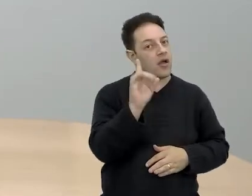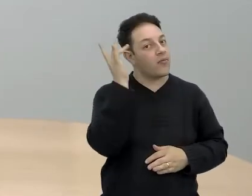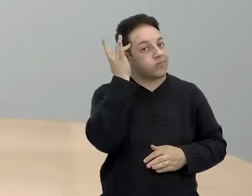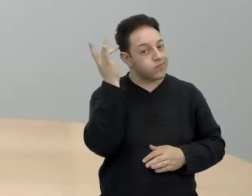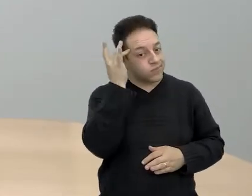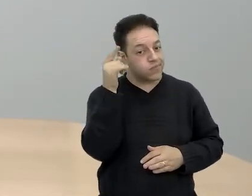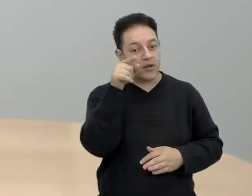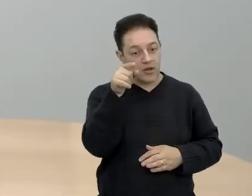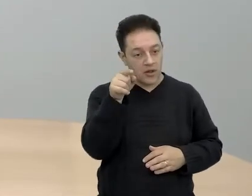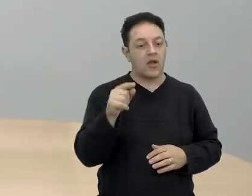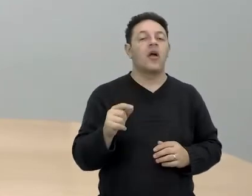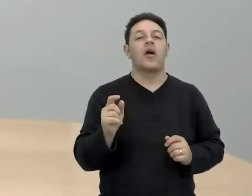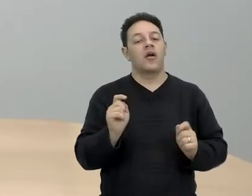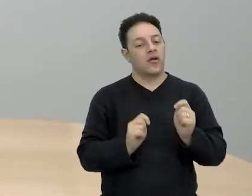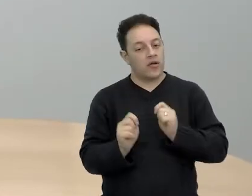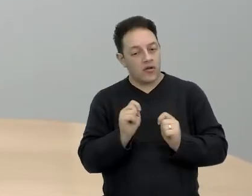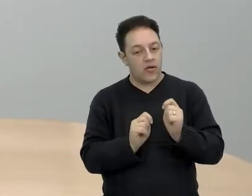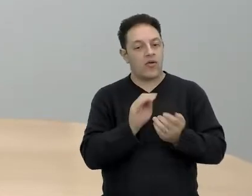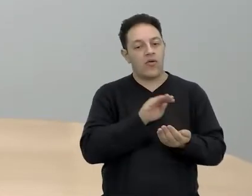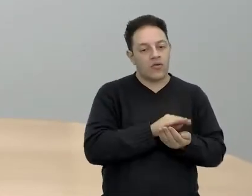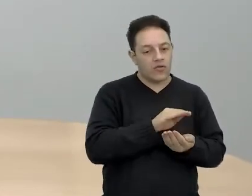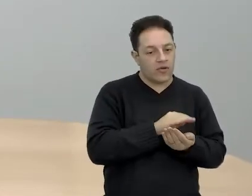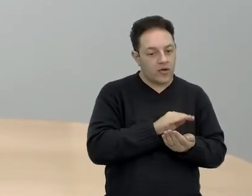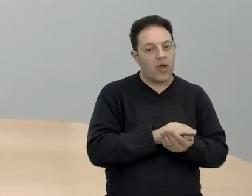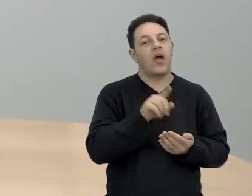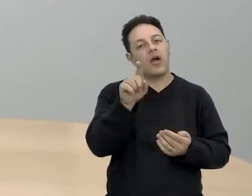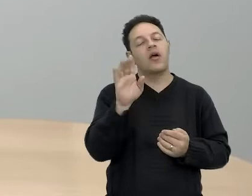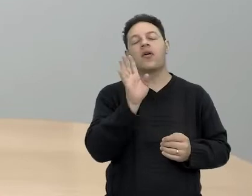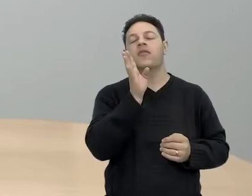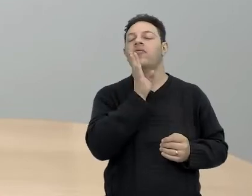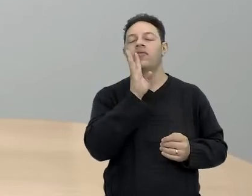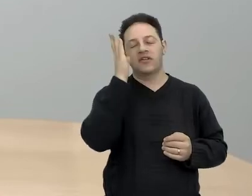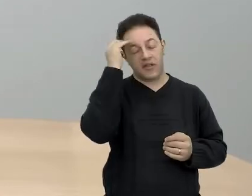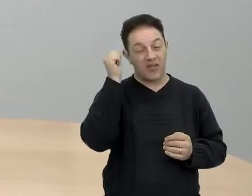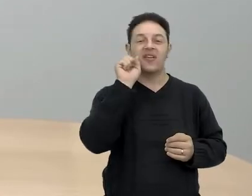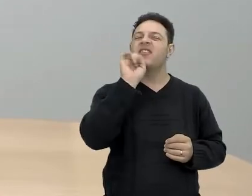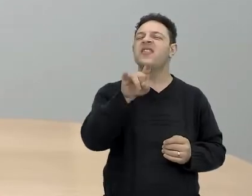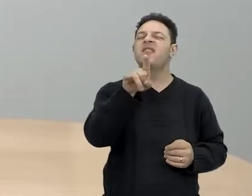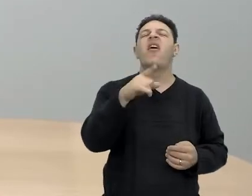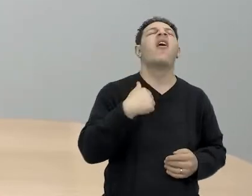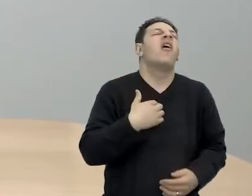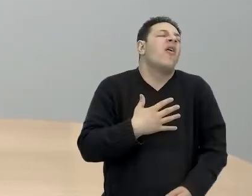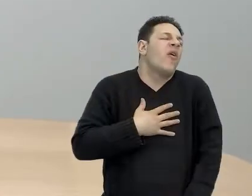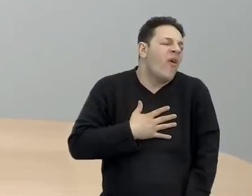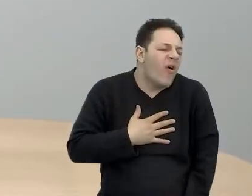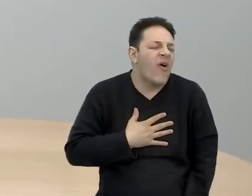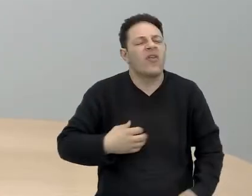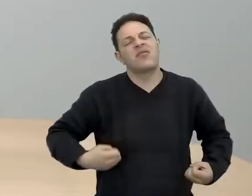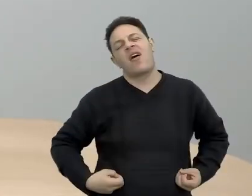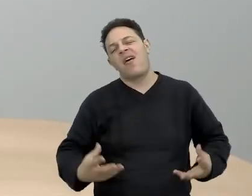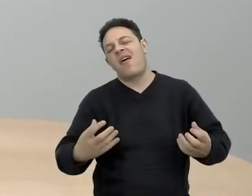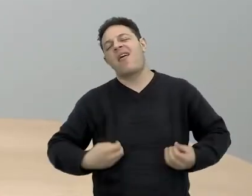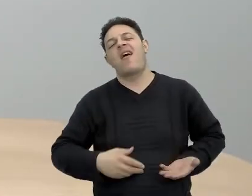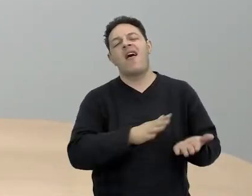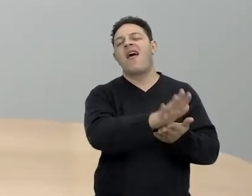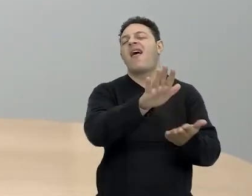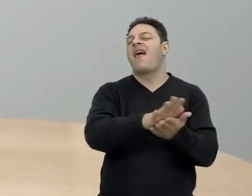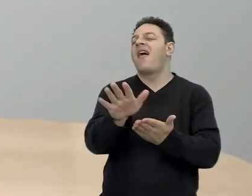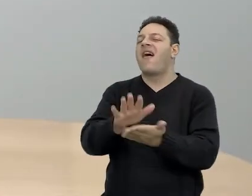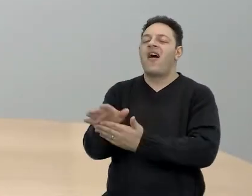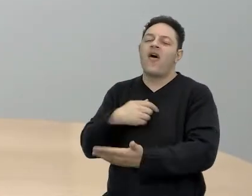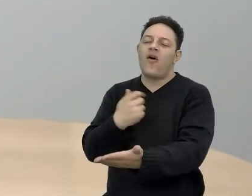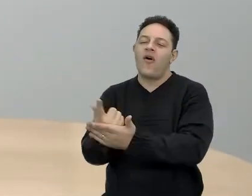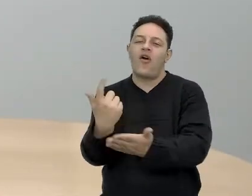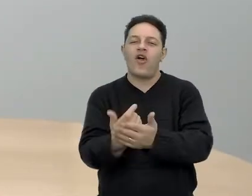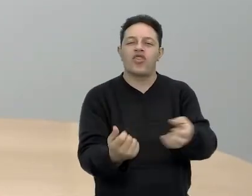do seu avatar for essa, então você vai com certeza ser mais cauteloso. Agora, se você for um gastador, um que quer as coisas da moda,